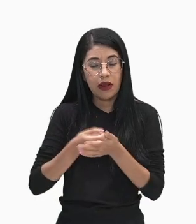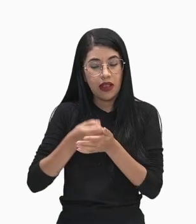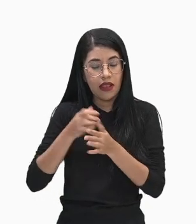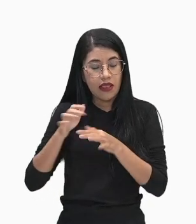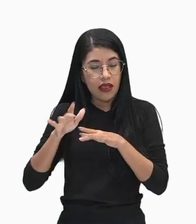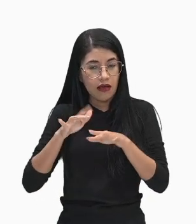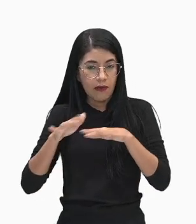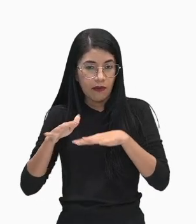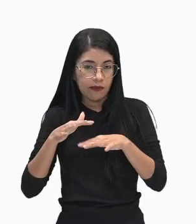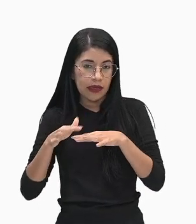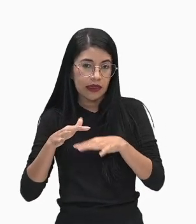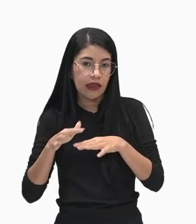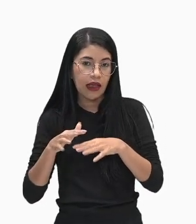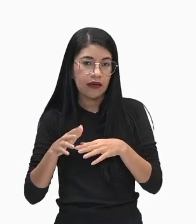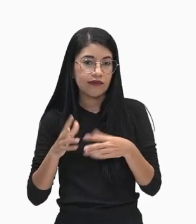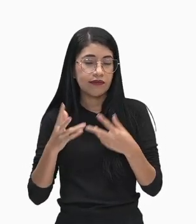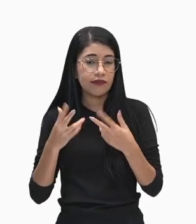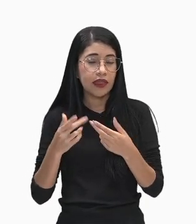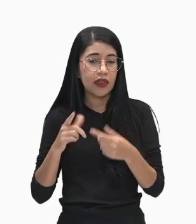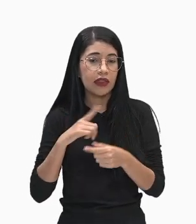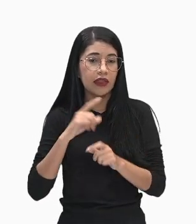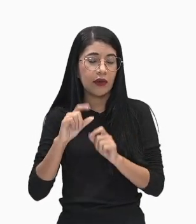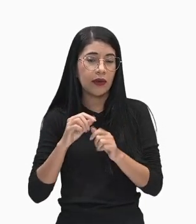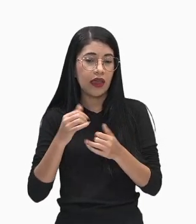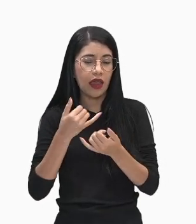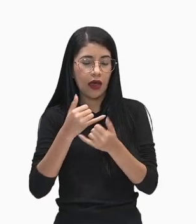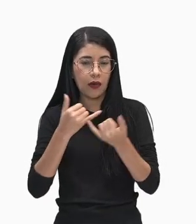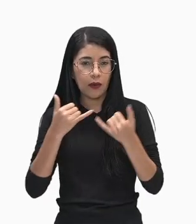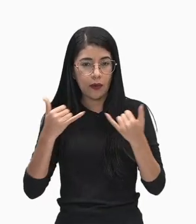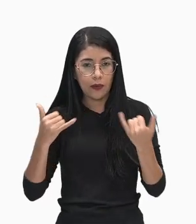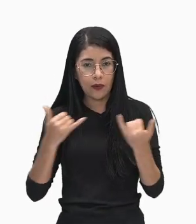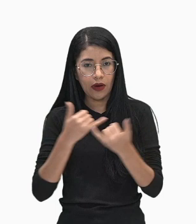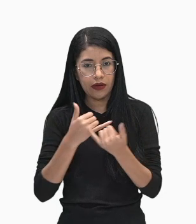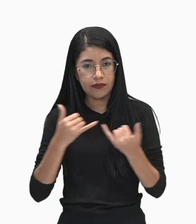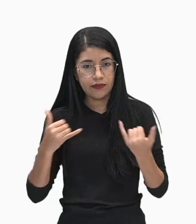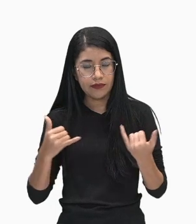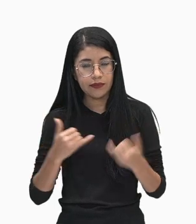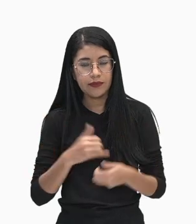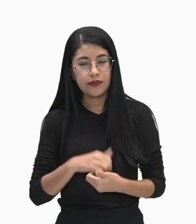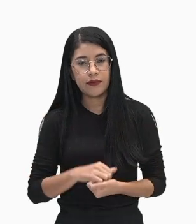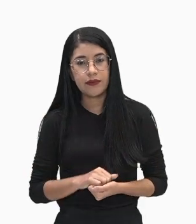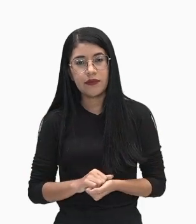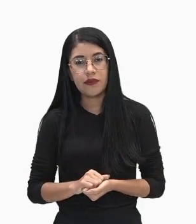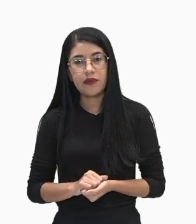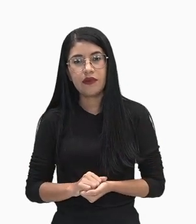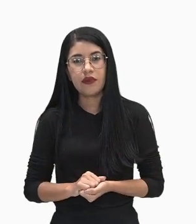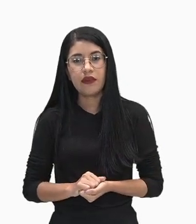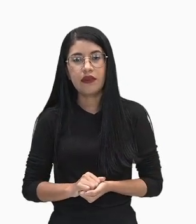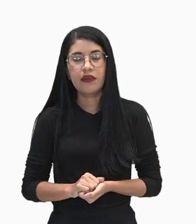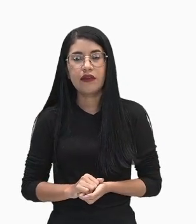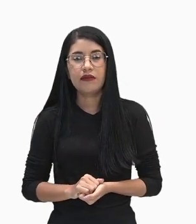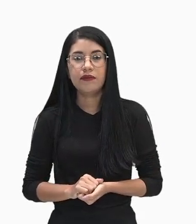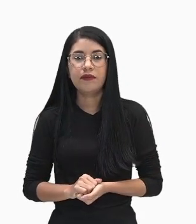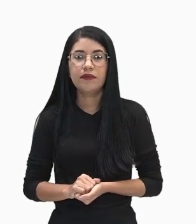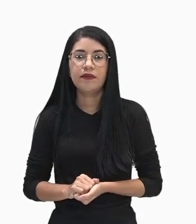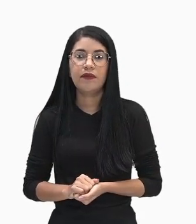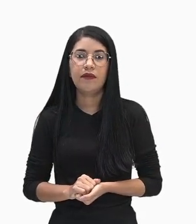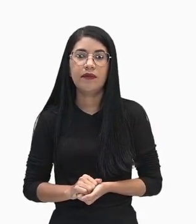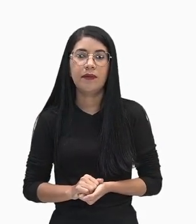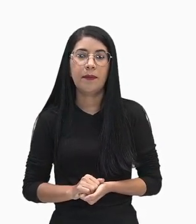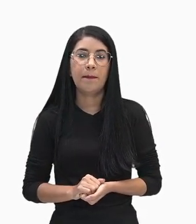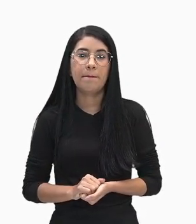dessa forma, a gente vai ter a nossa grandeza corrente elétrica, tá,